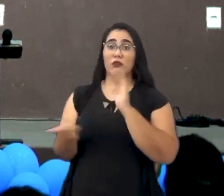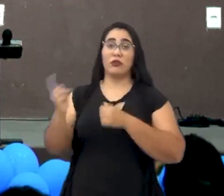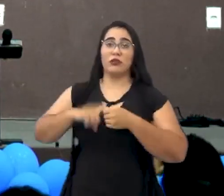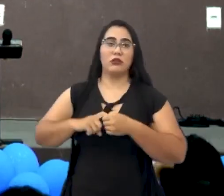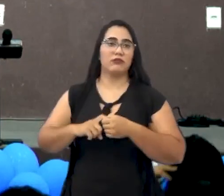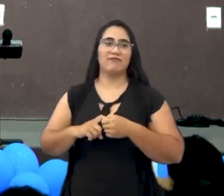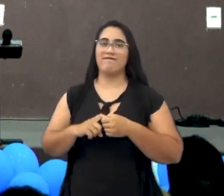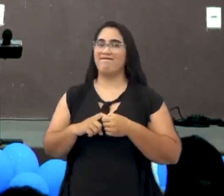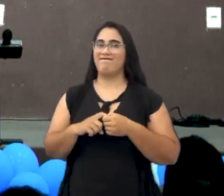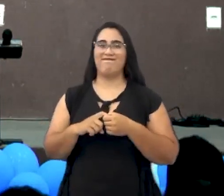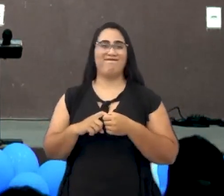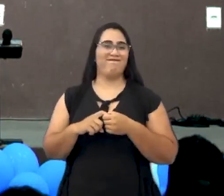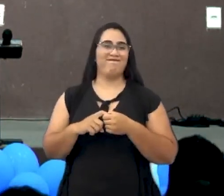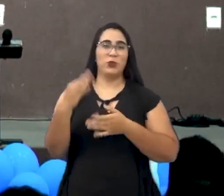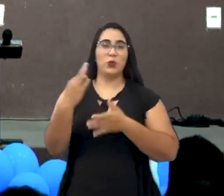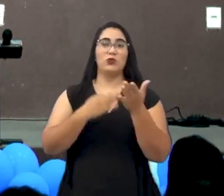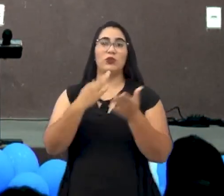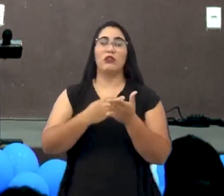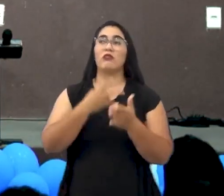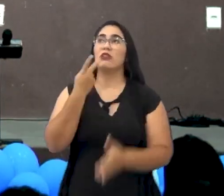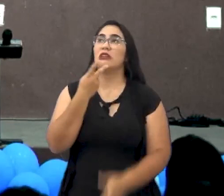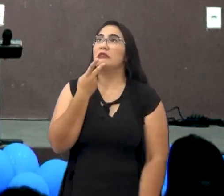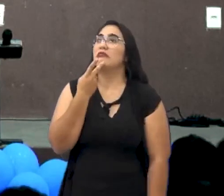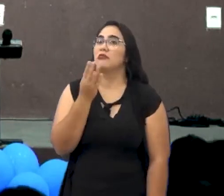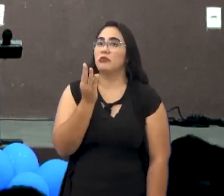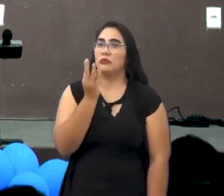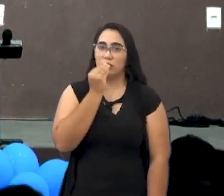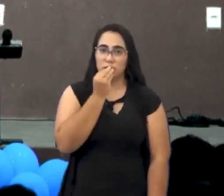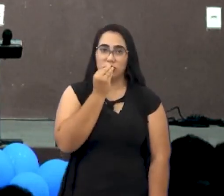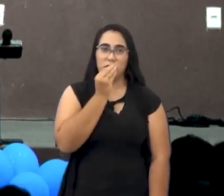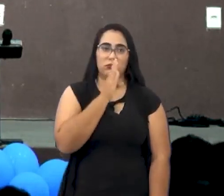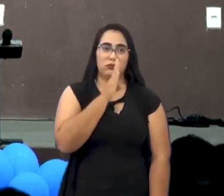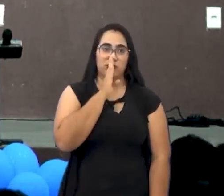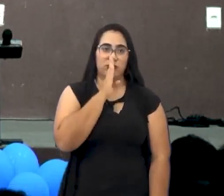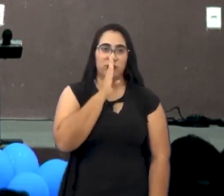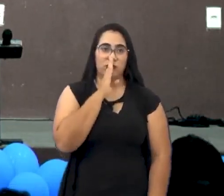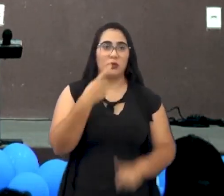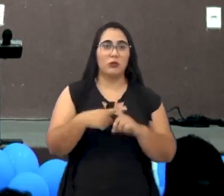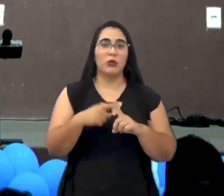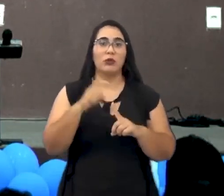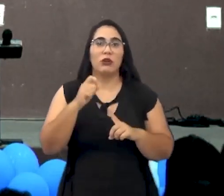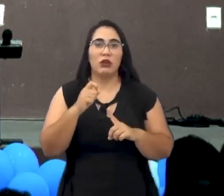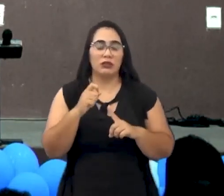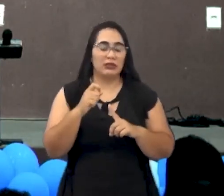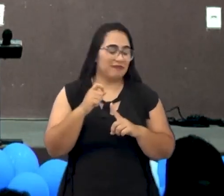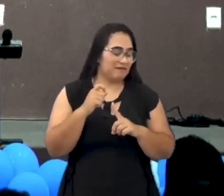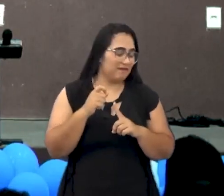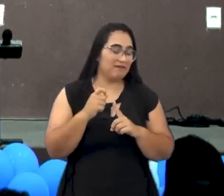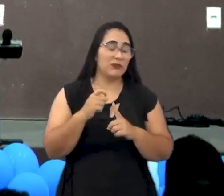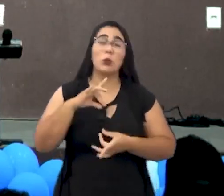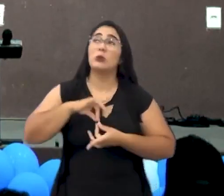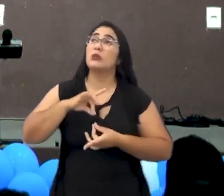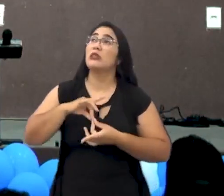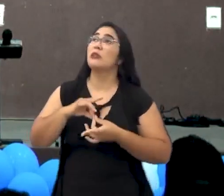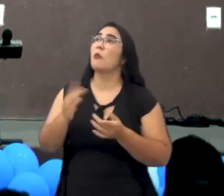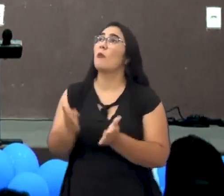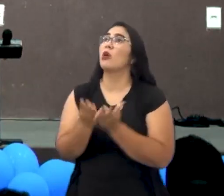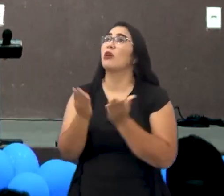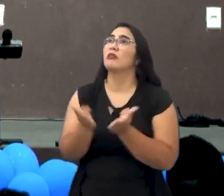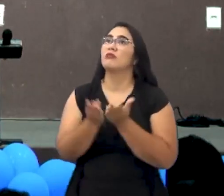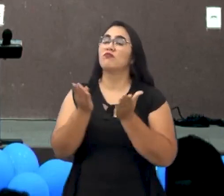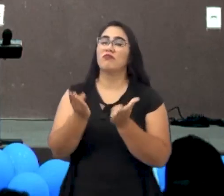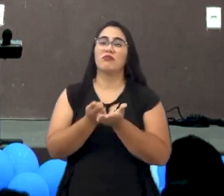Não, o texto diz que ele não ousava nem pedir isso para o pai. Porque ele estava arruinado completamente, ele entendia que ele era um